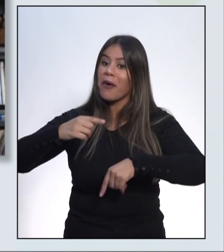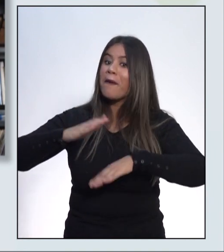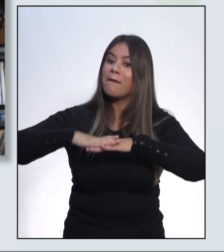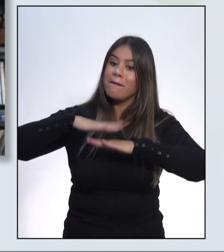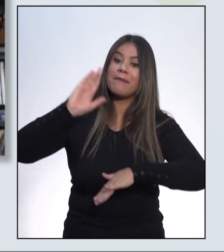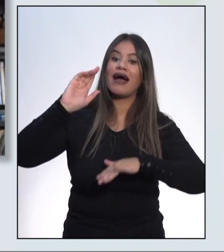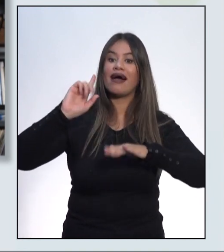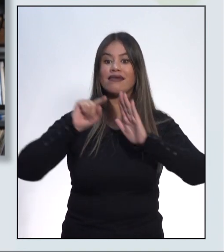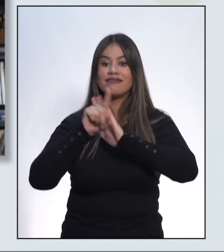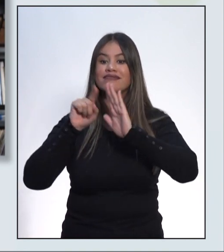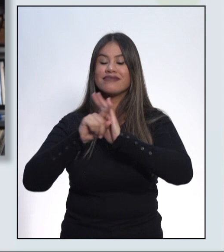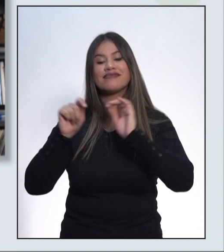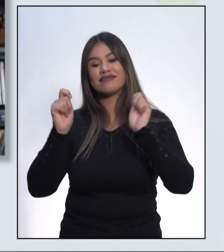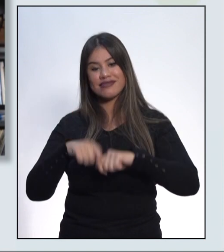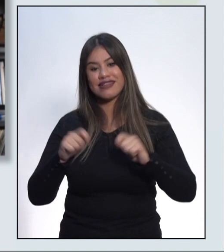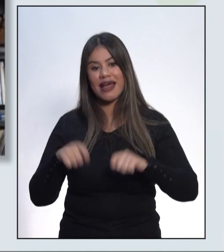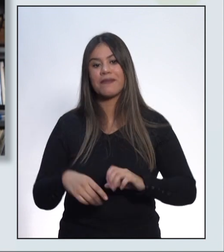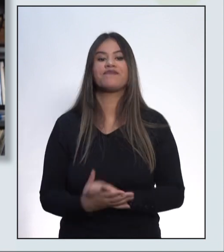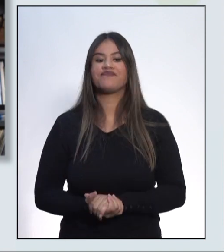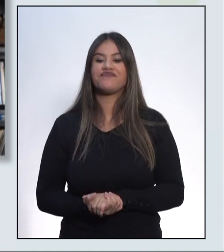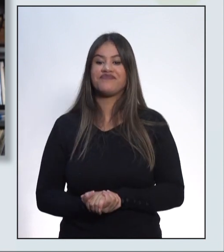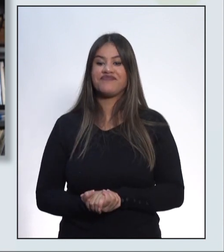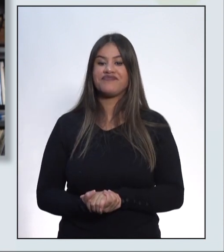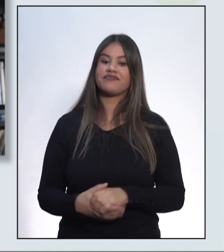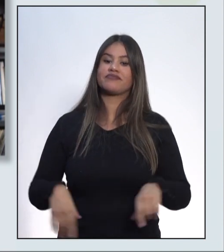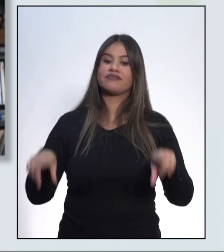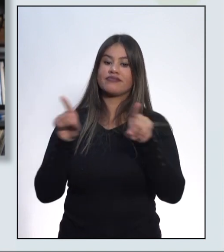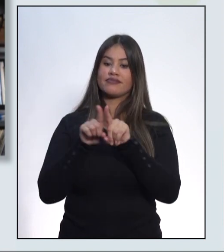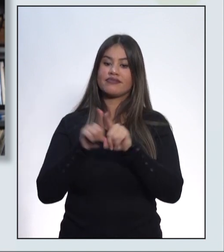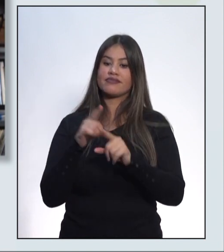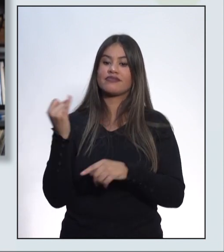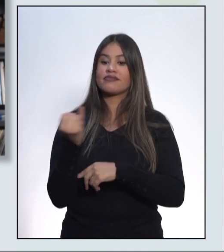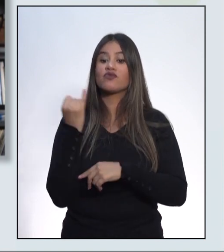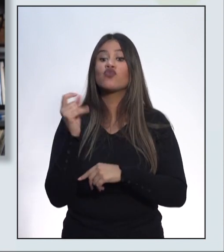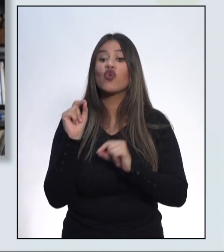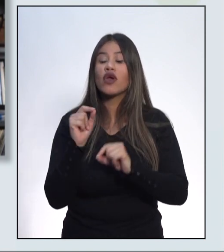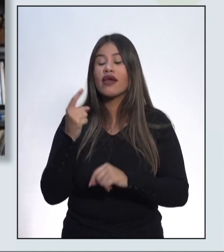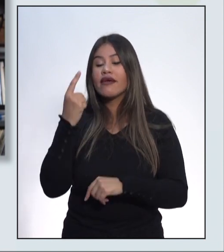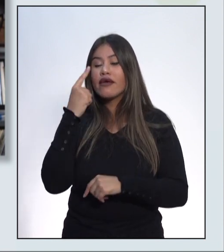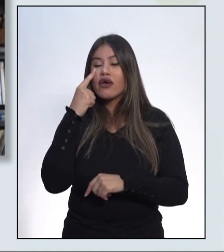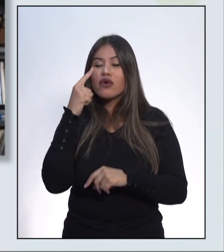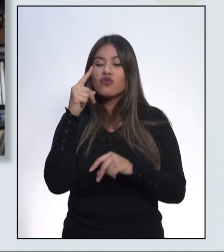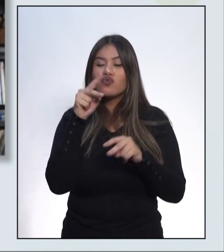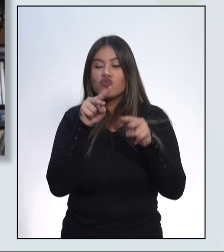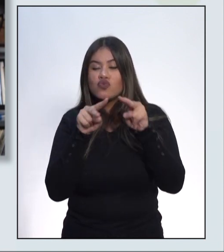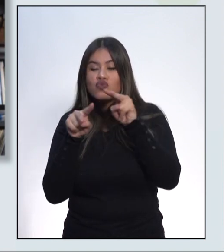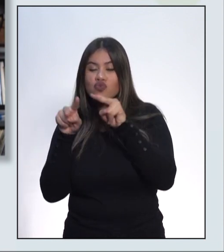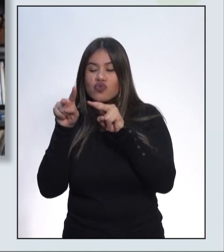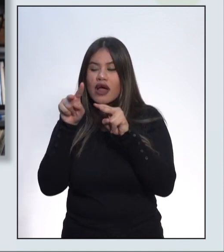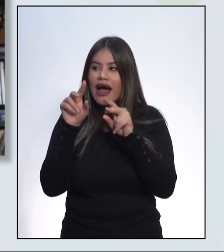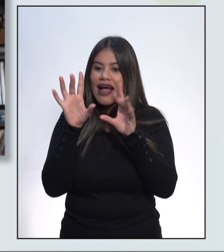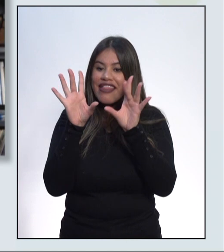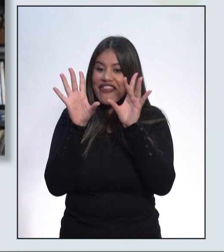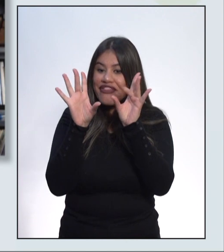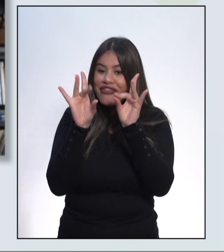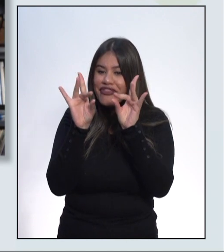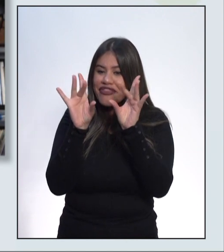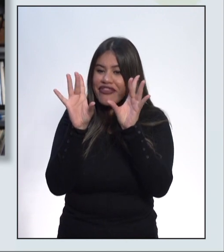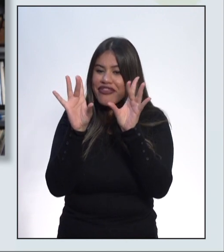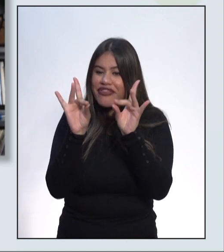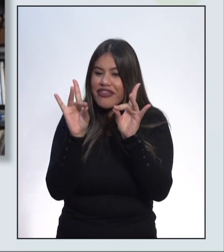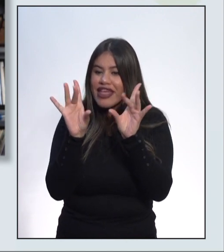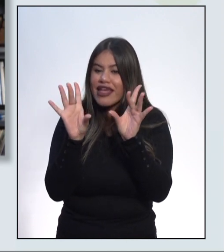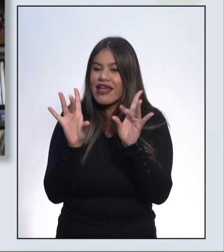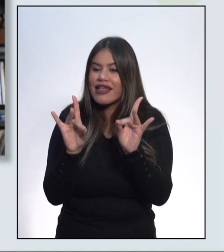perguntas. E é importante também desenvolver esse olhar para o detalhe, né? Antigamente, por exemplo, as pessoas